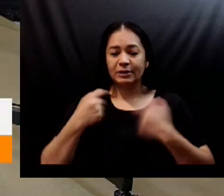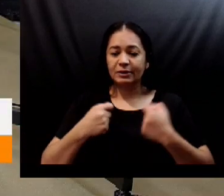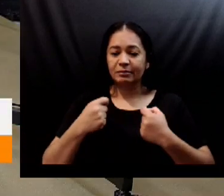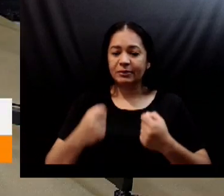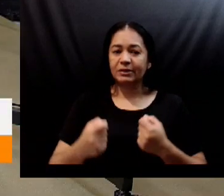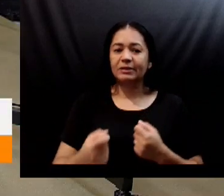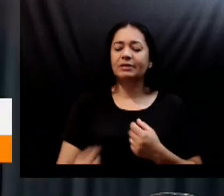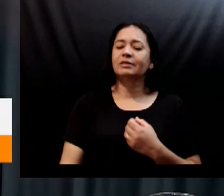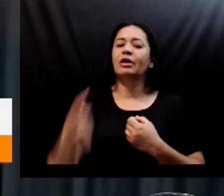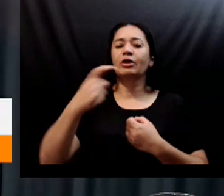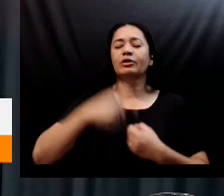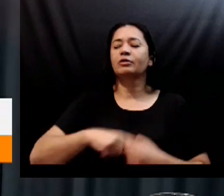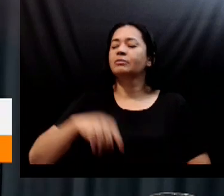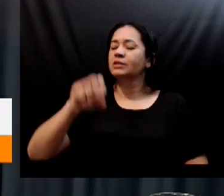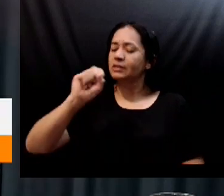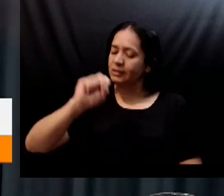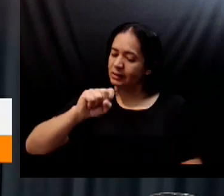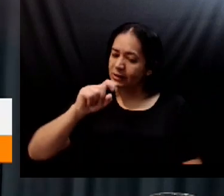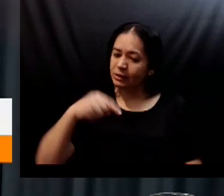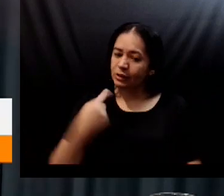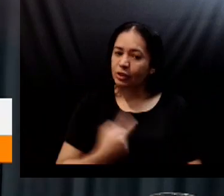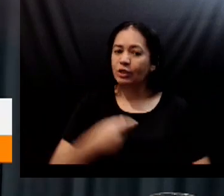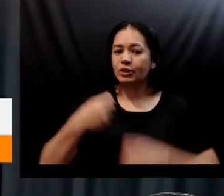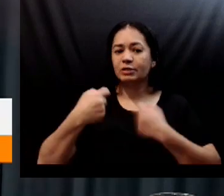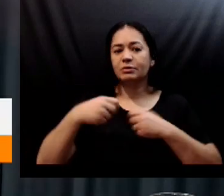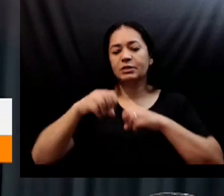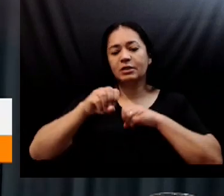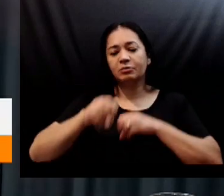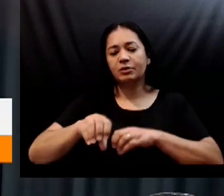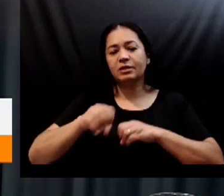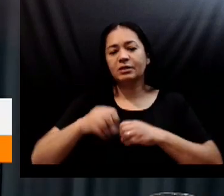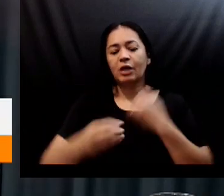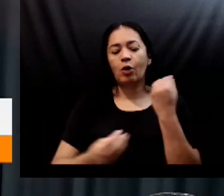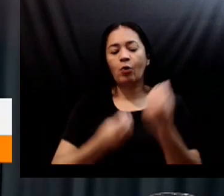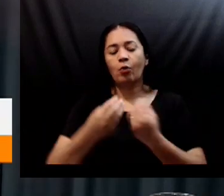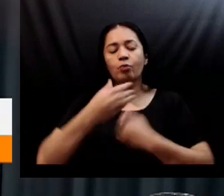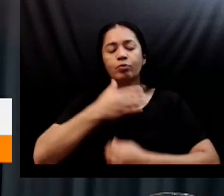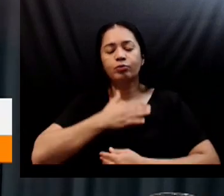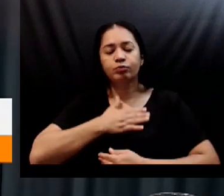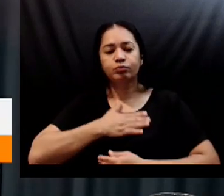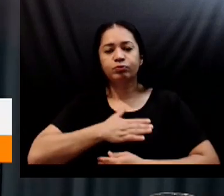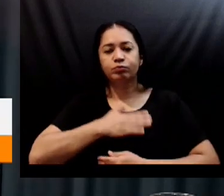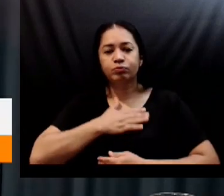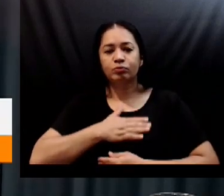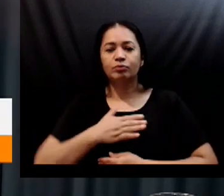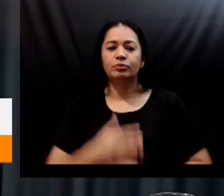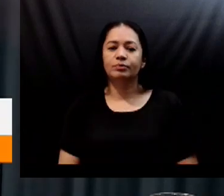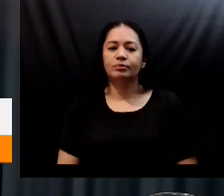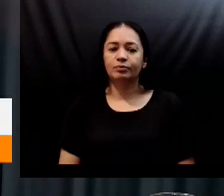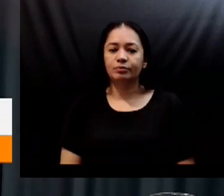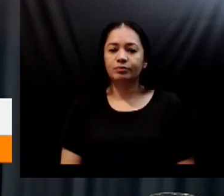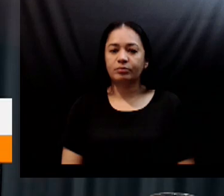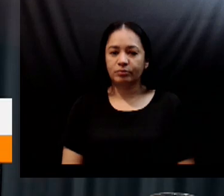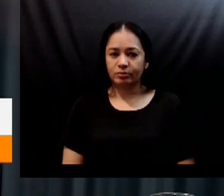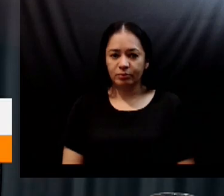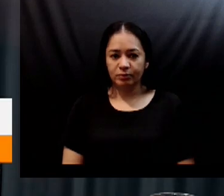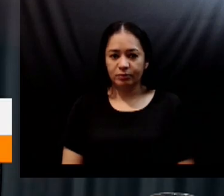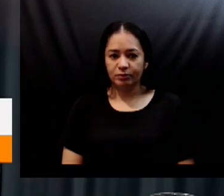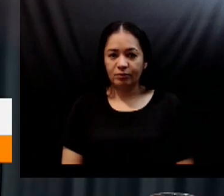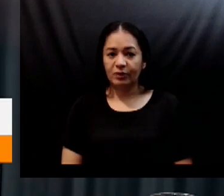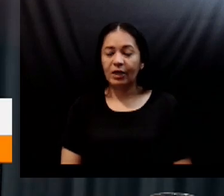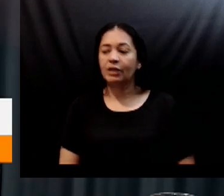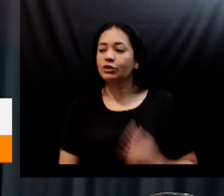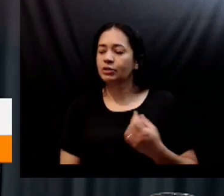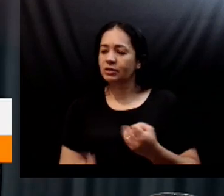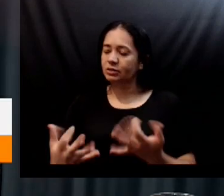gente precisa ensinar o descanso. E aí a gente dessensibiliza essa aversão por não fazer nada. A gente dessensibiliza